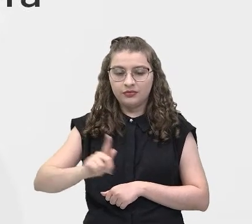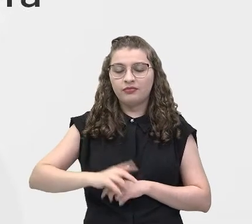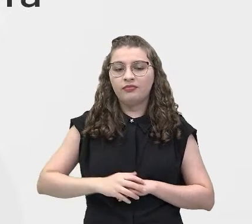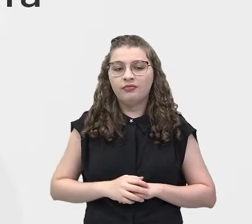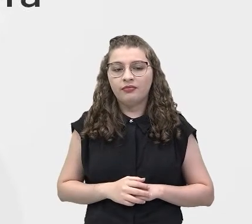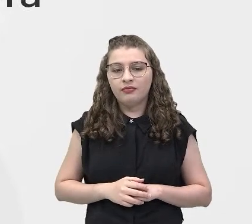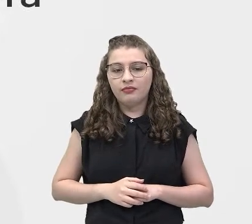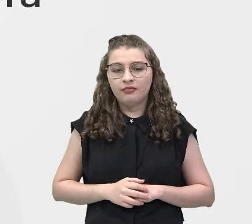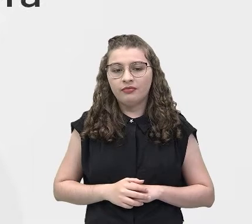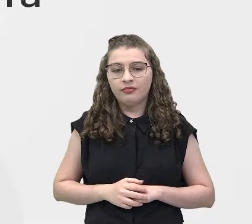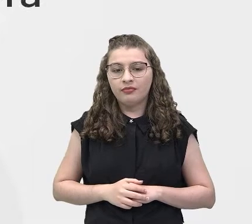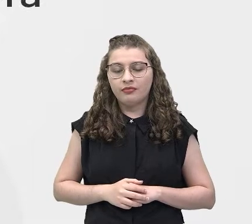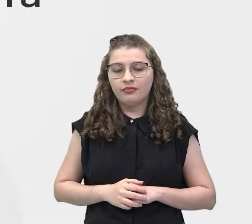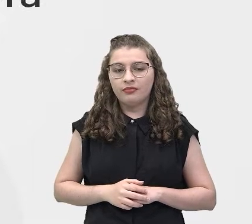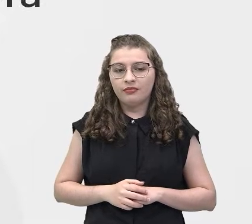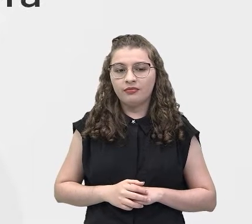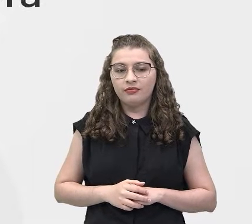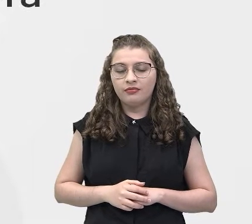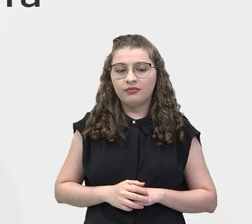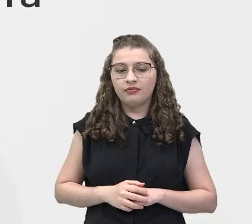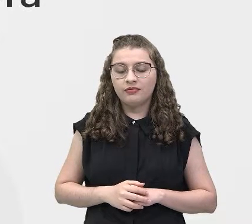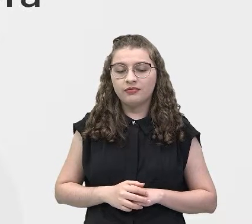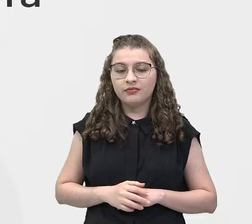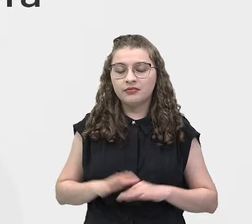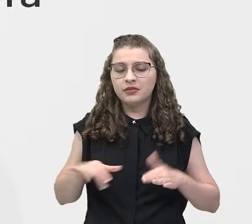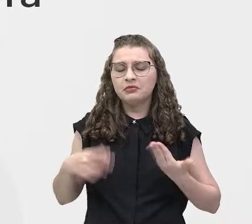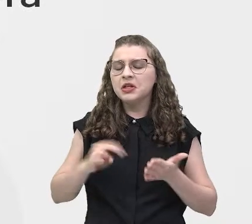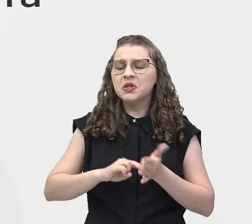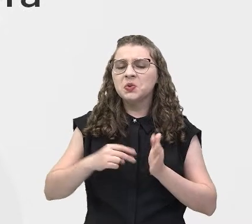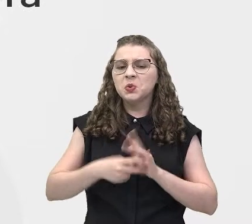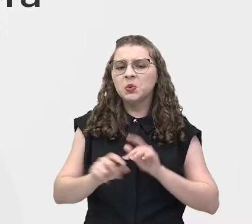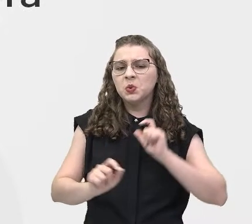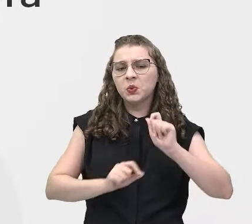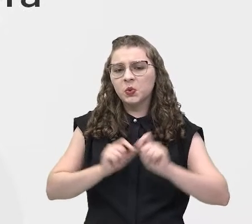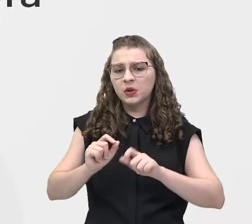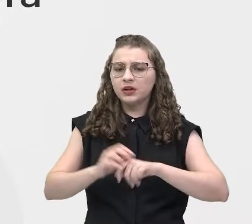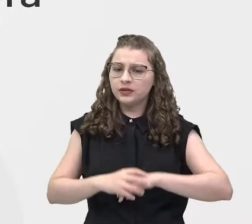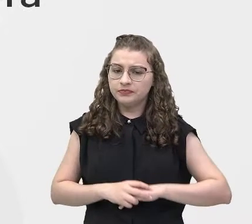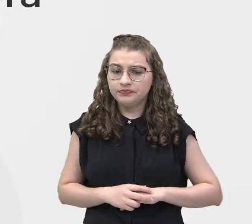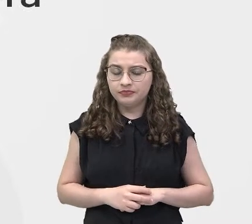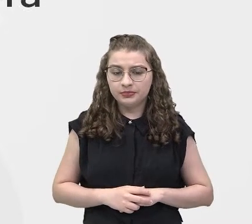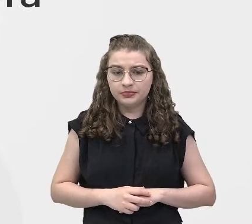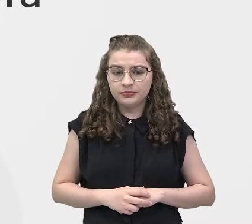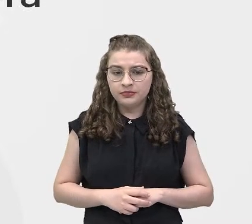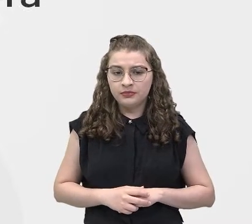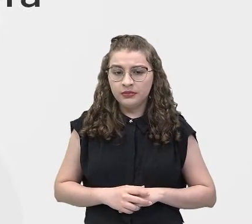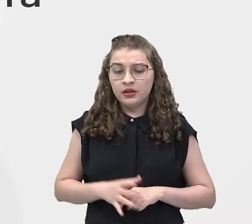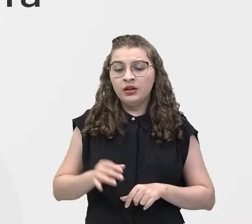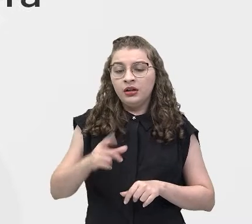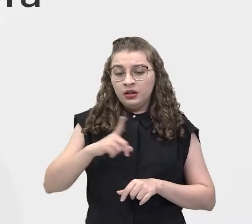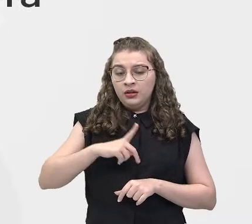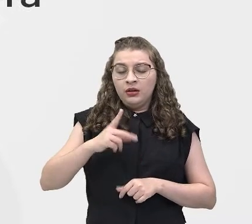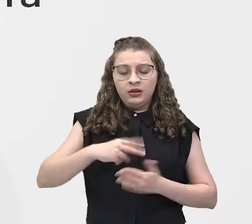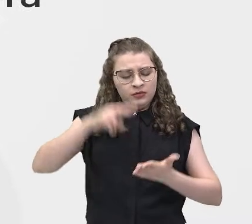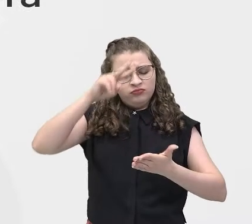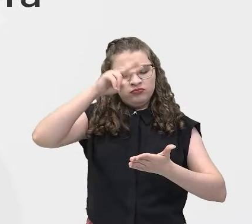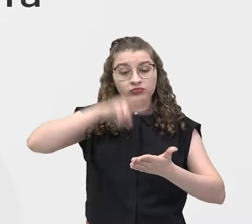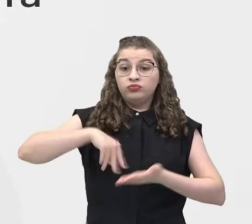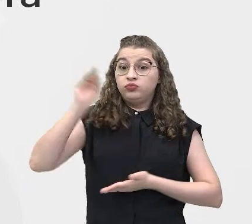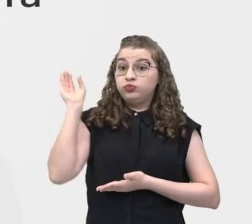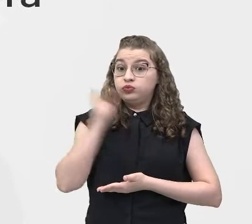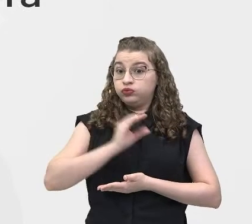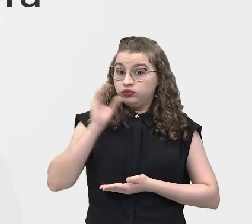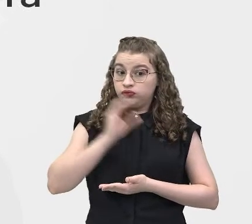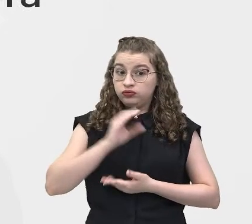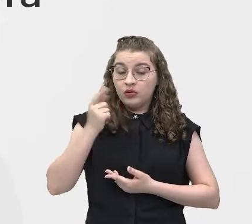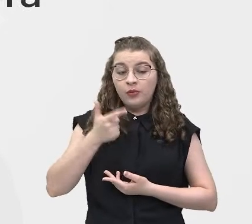skimming. Skimming. Skimming. Então, o que é o skimming, people? O skimming envolve a leitura